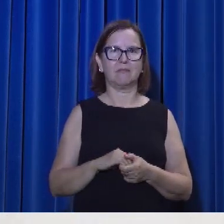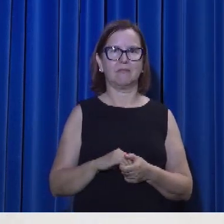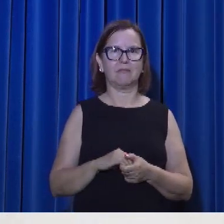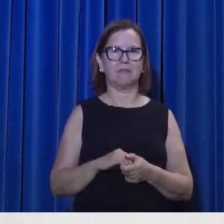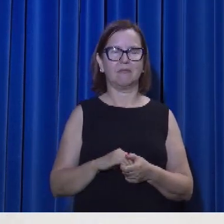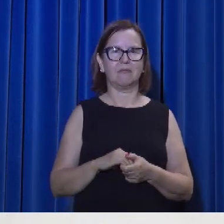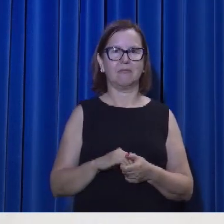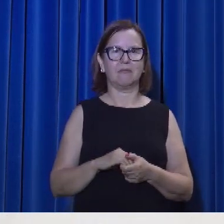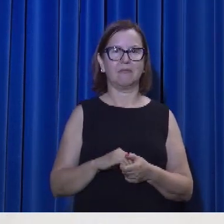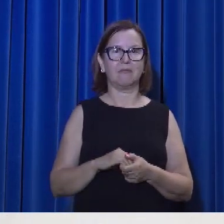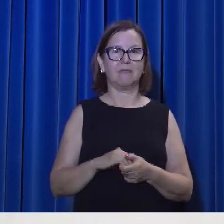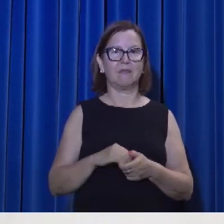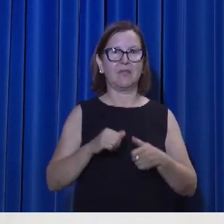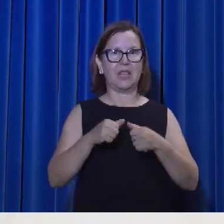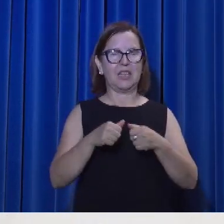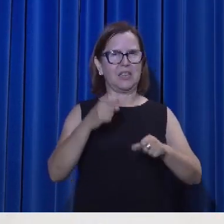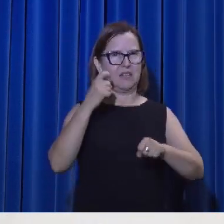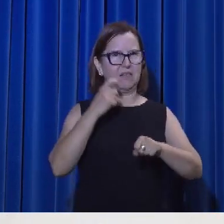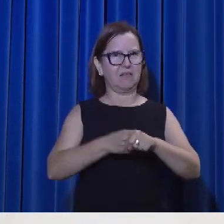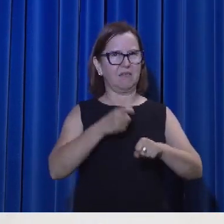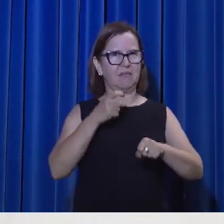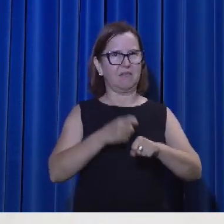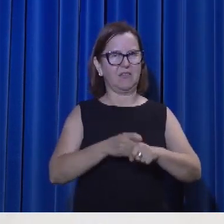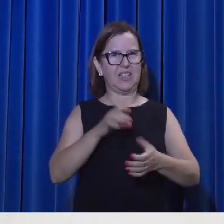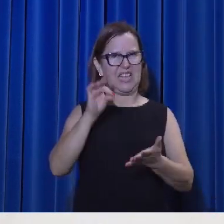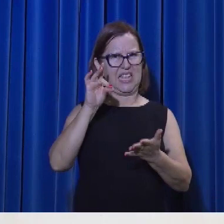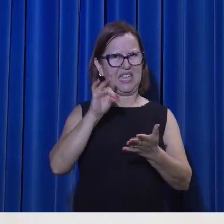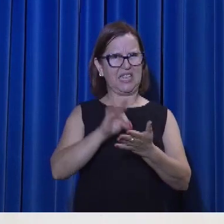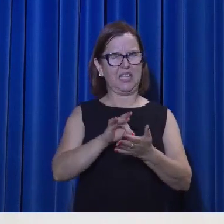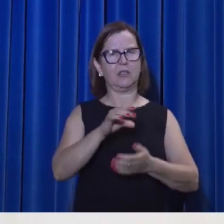Essa, meus irmãos, é a dura realidade do pecado.